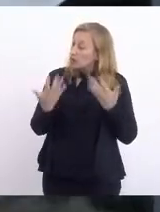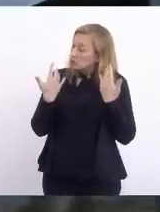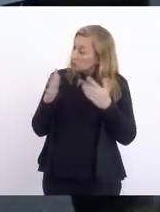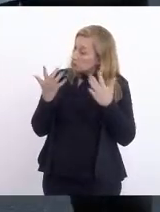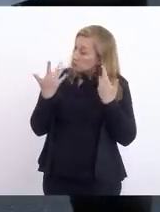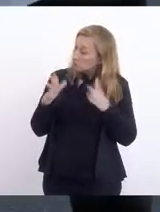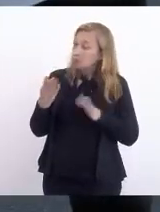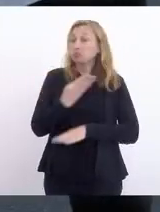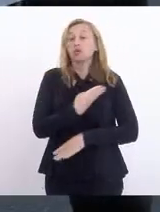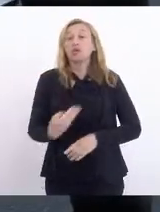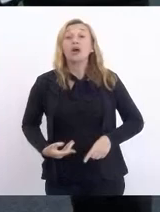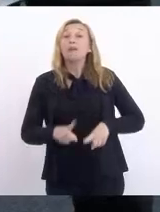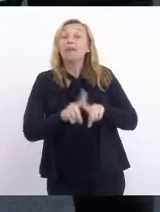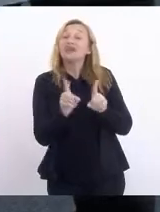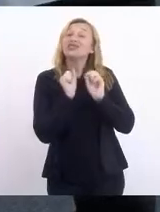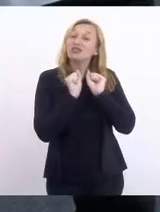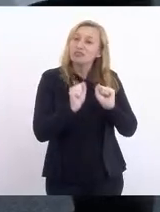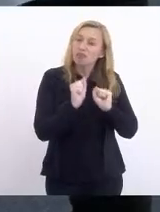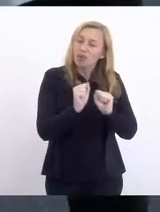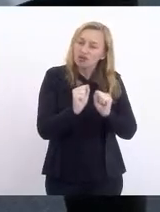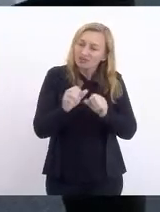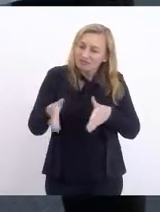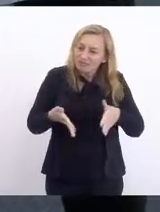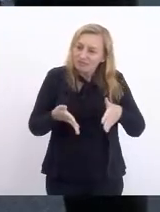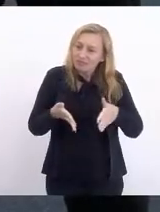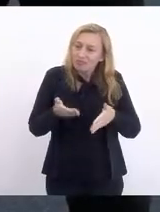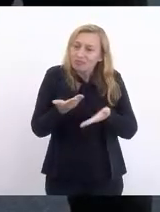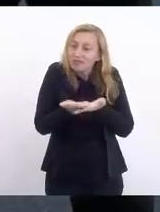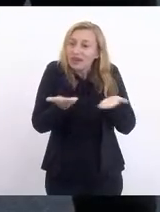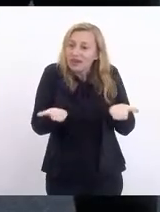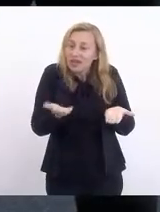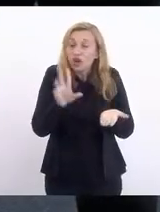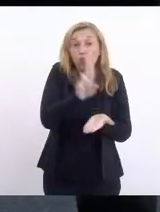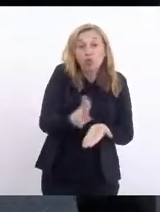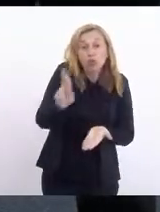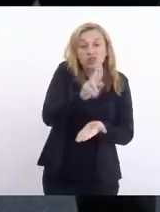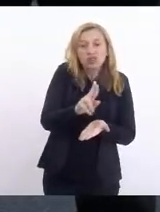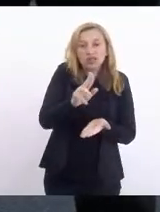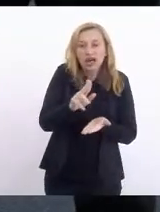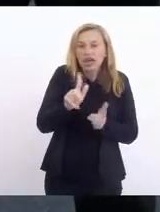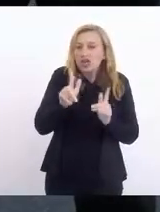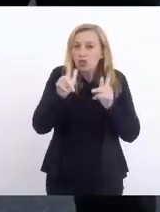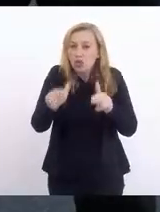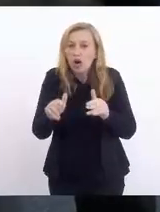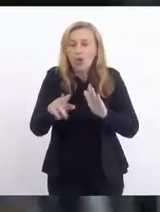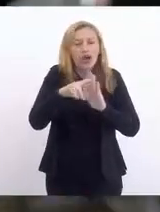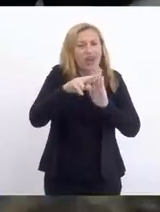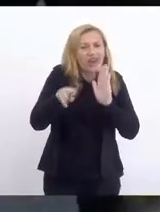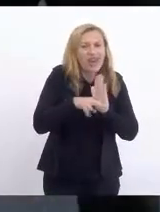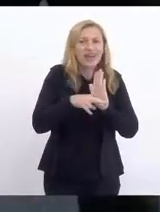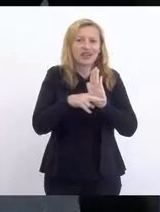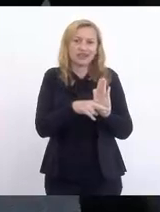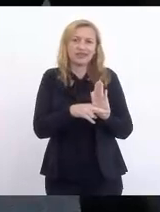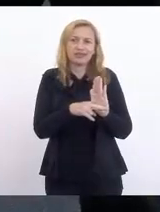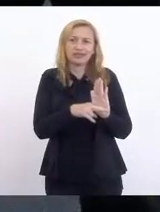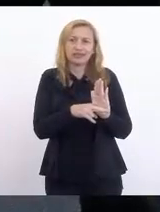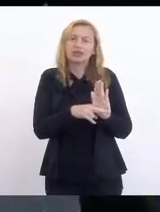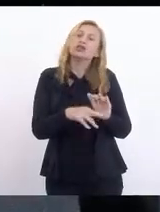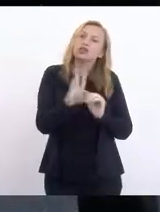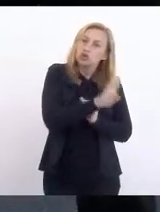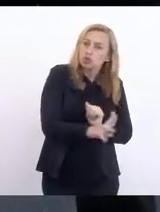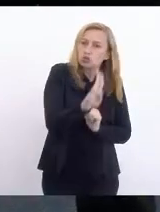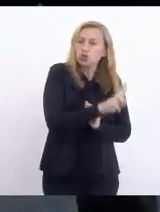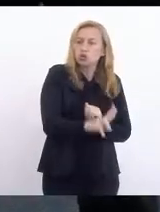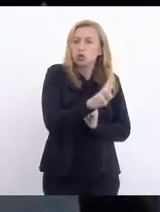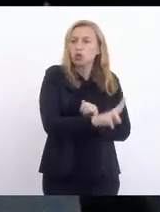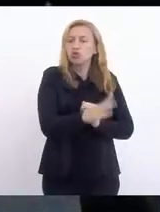bônus ativa do governo é mas que pode ficar pelo caminho e usar o mesmo o mesmo padrão o mesmo parâmetro que foi